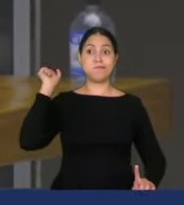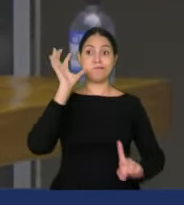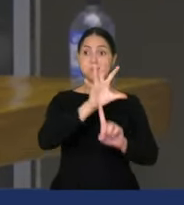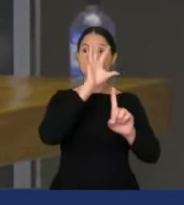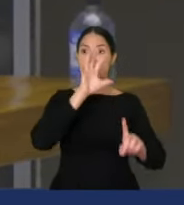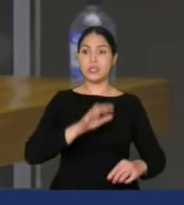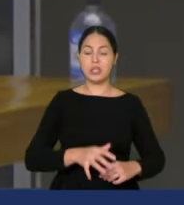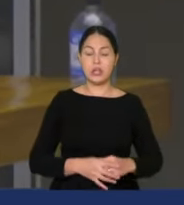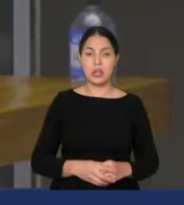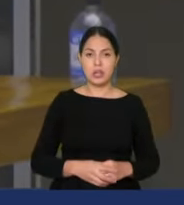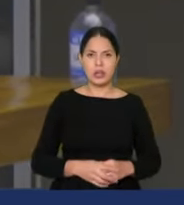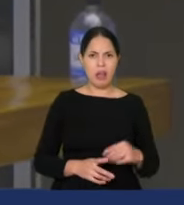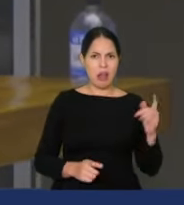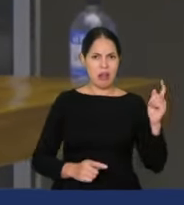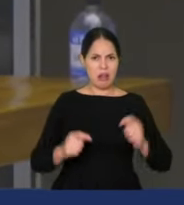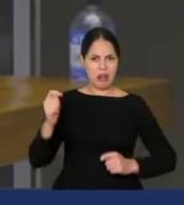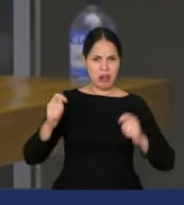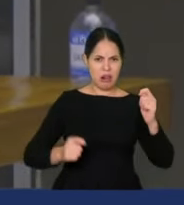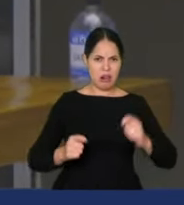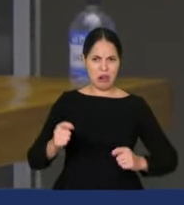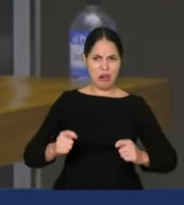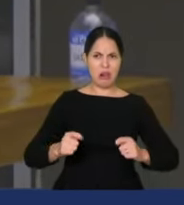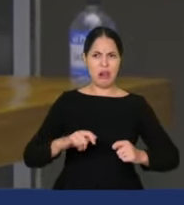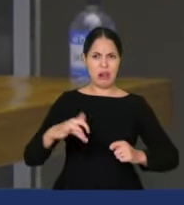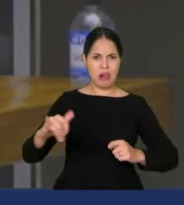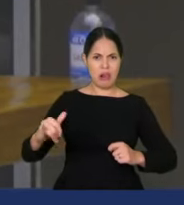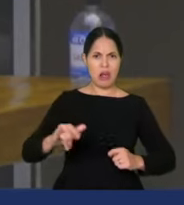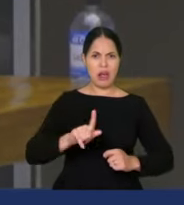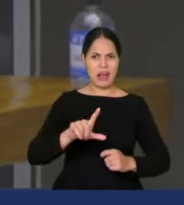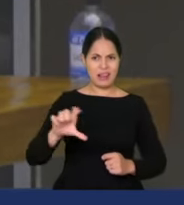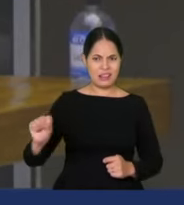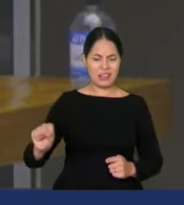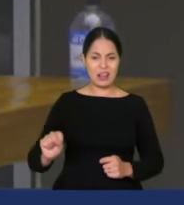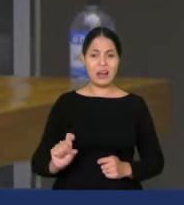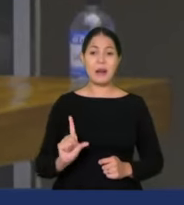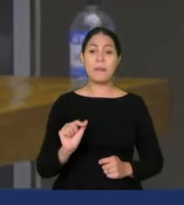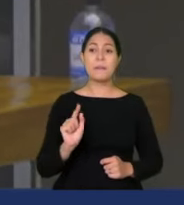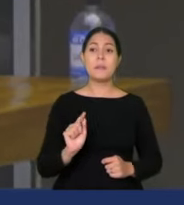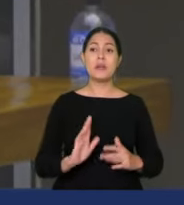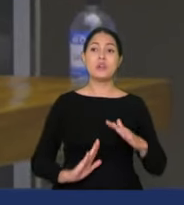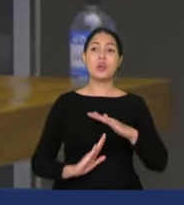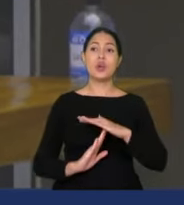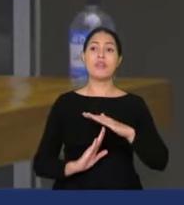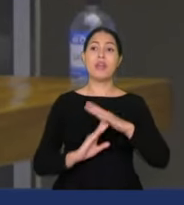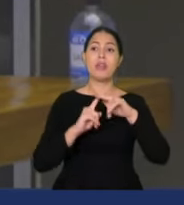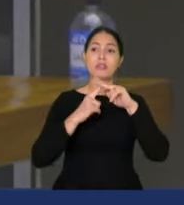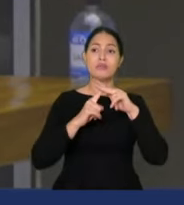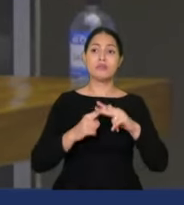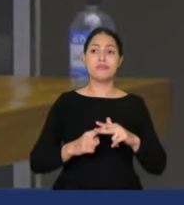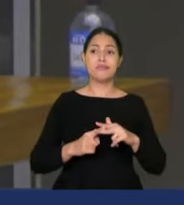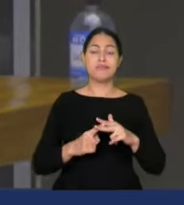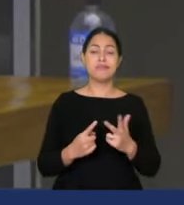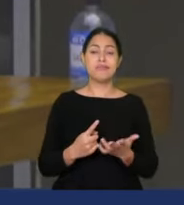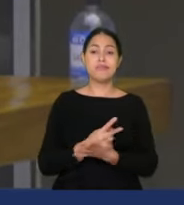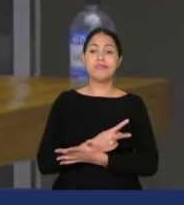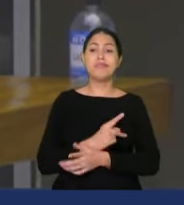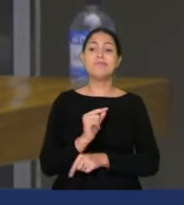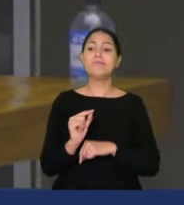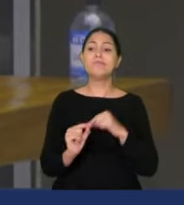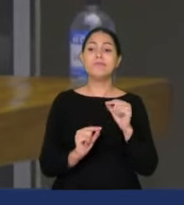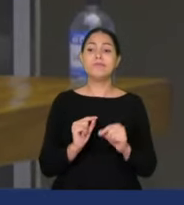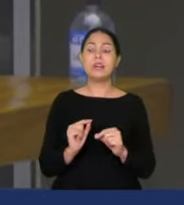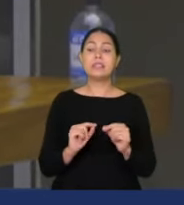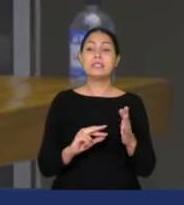gás, com garantia de preço técnico, preço teto corrigido, significa que os preços